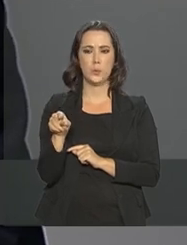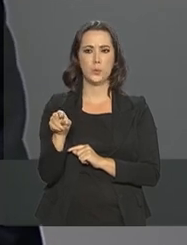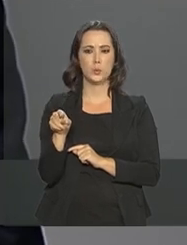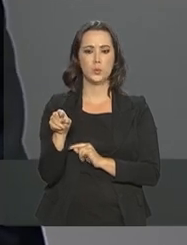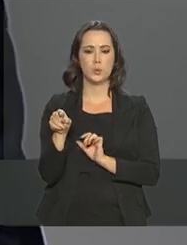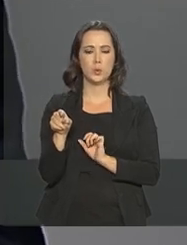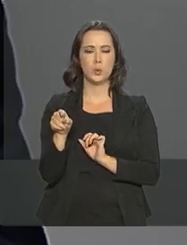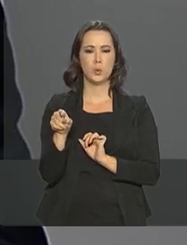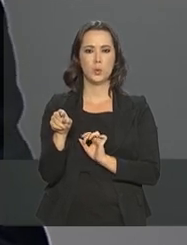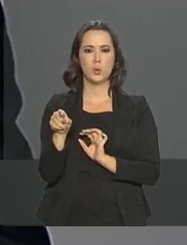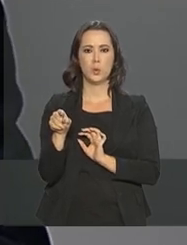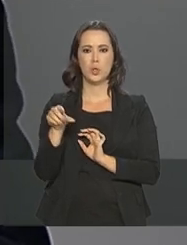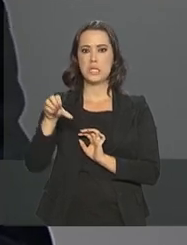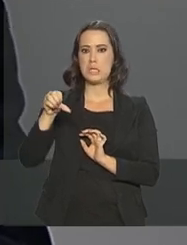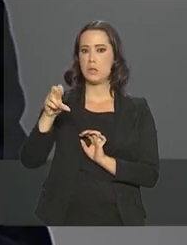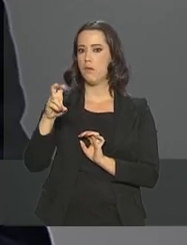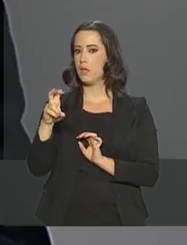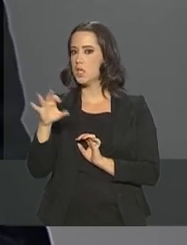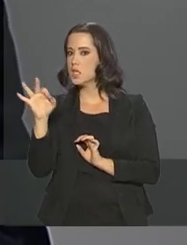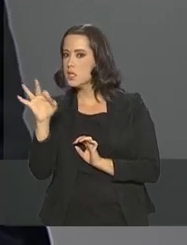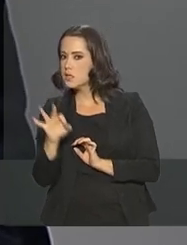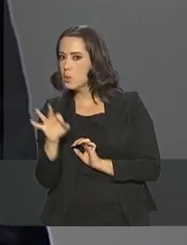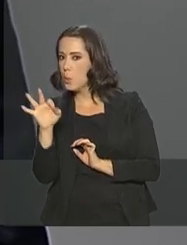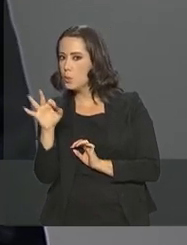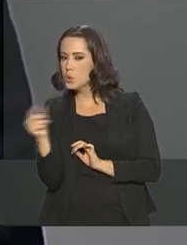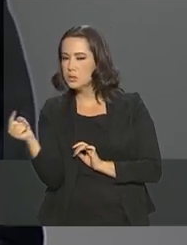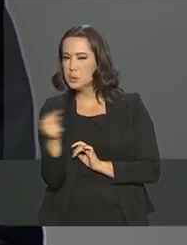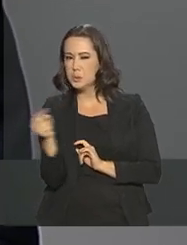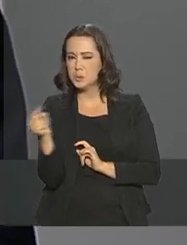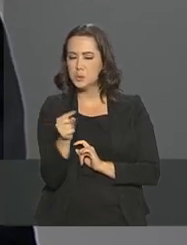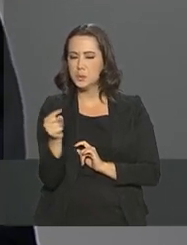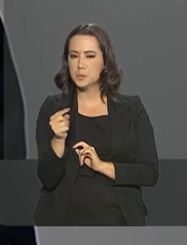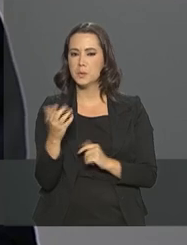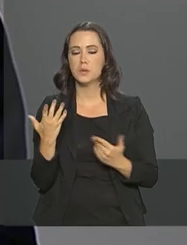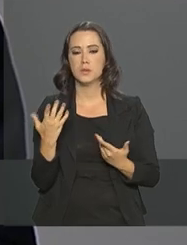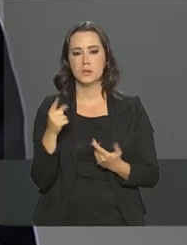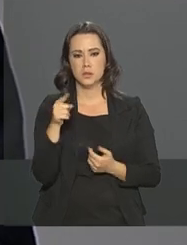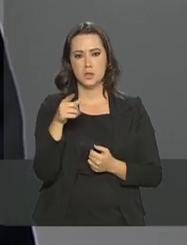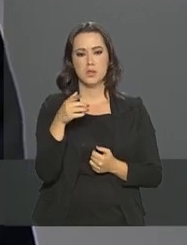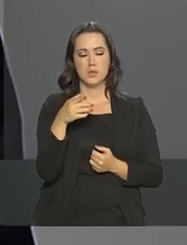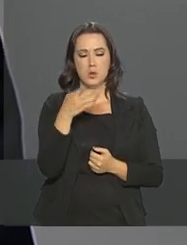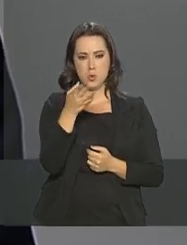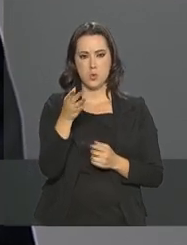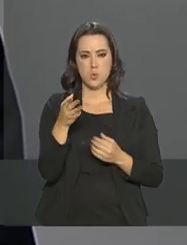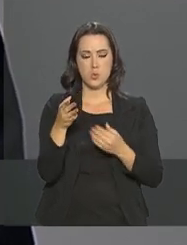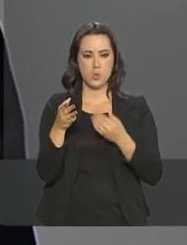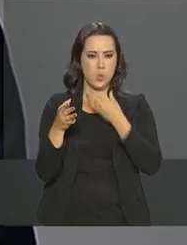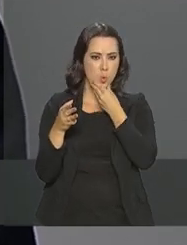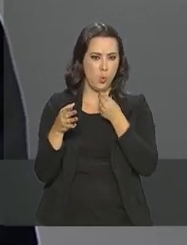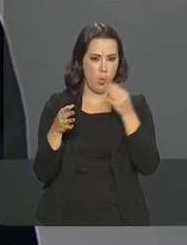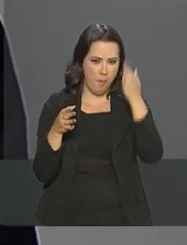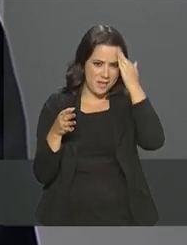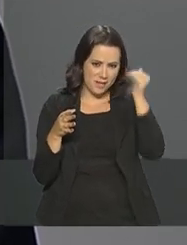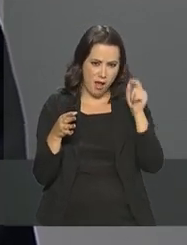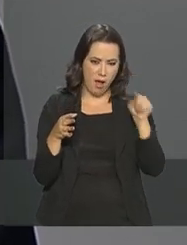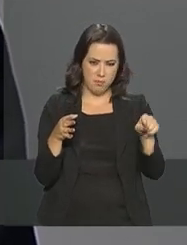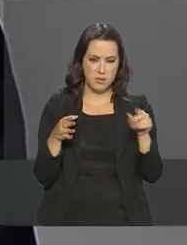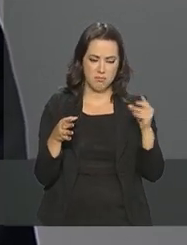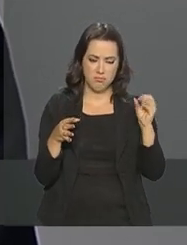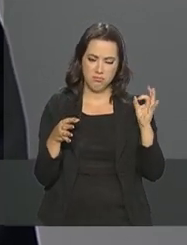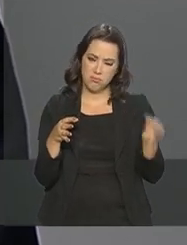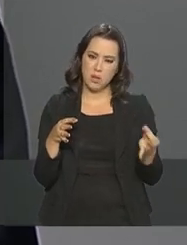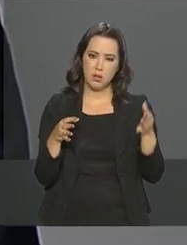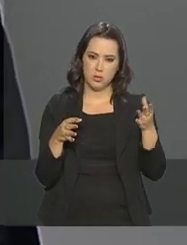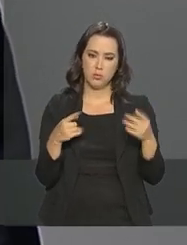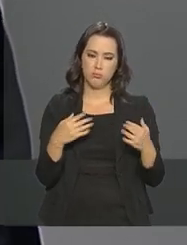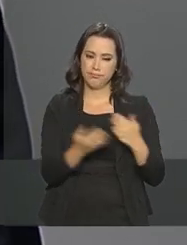5.5 ponto 95% o o martins sabe disso é que nos acompanhou na construção civil nesta